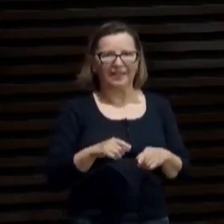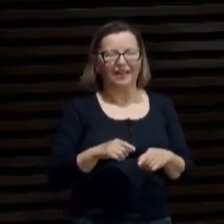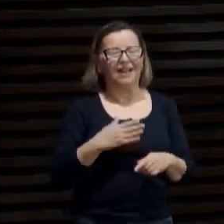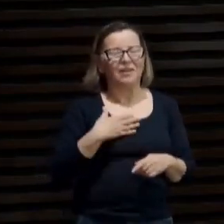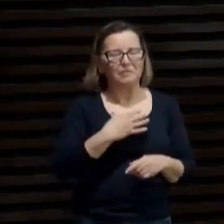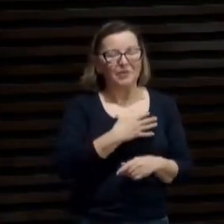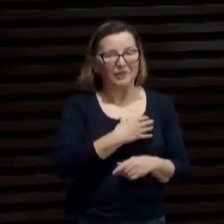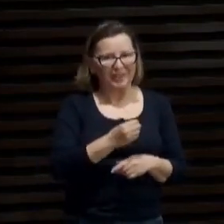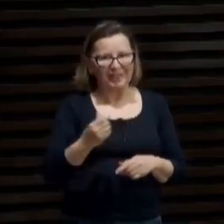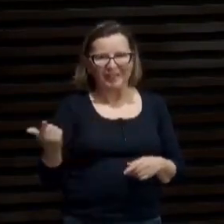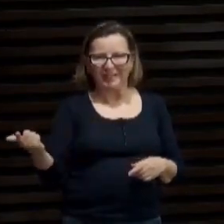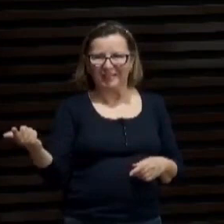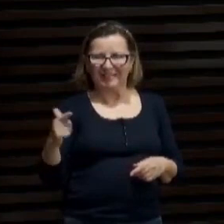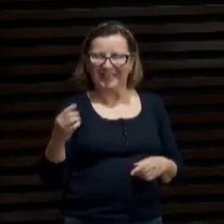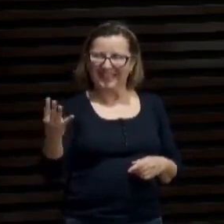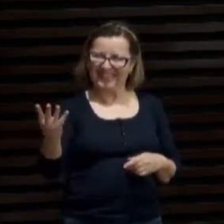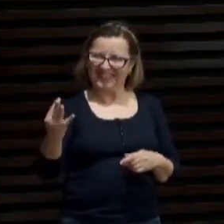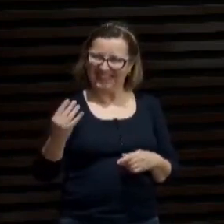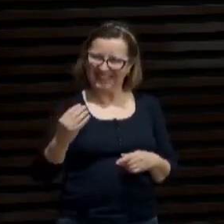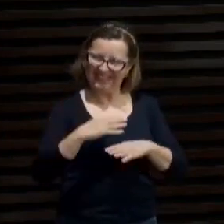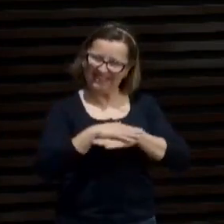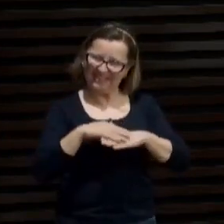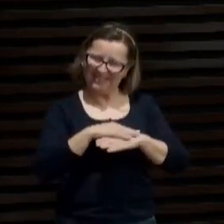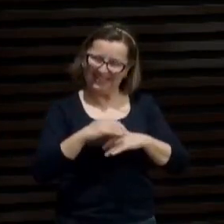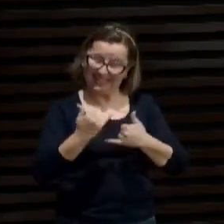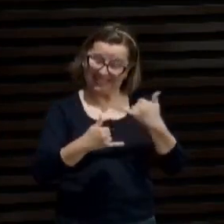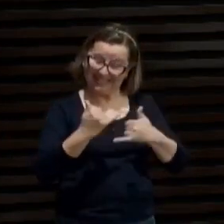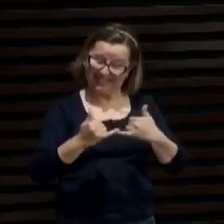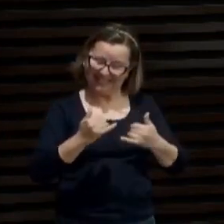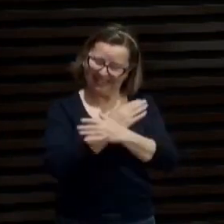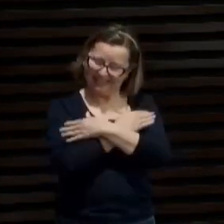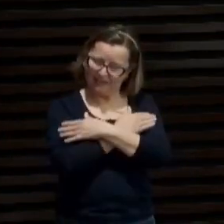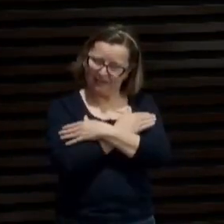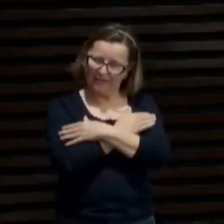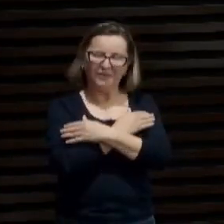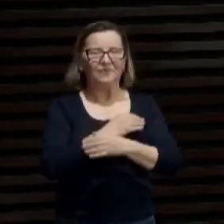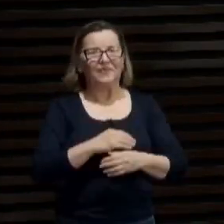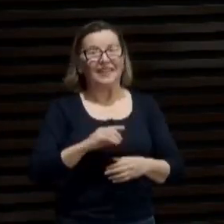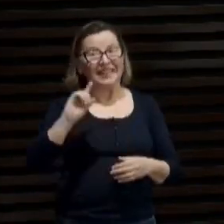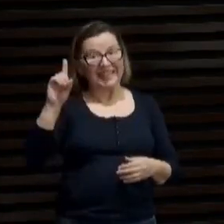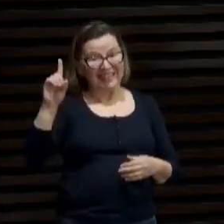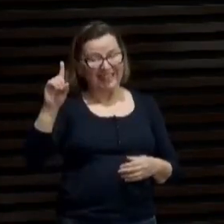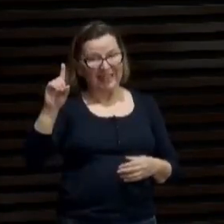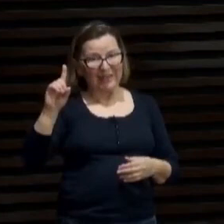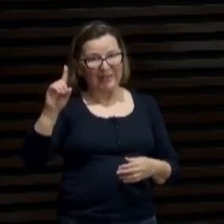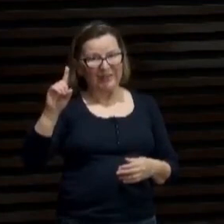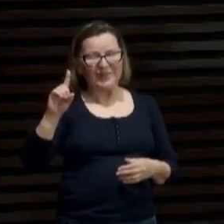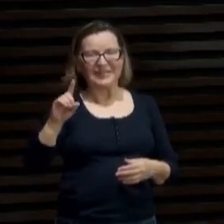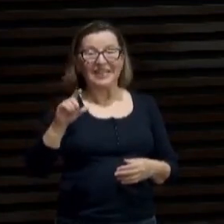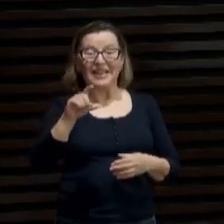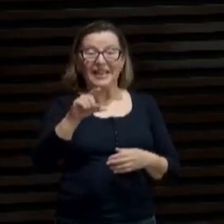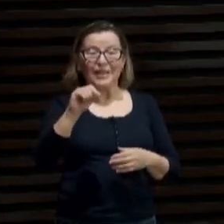brincar, para se divertir, para me abraçar. E Deus, de todos os nomes que Ele escolheu na Bíblia para se apresentar, o preferido dele